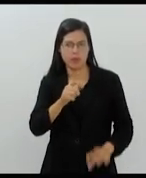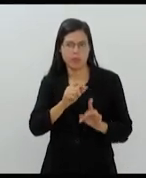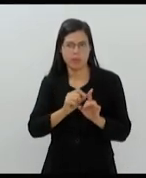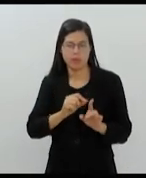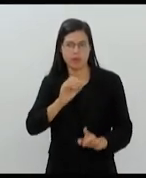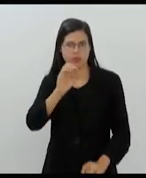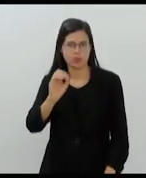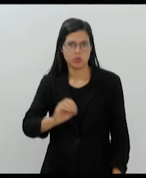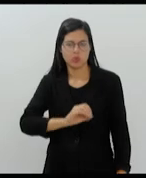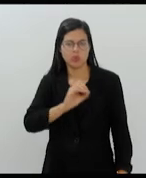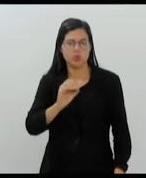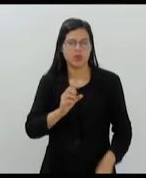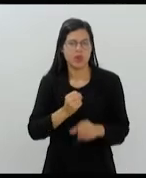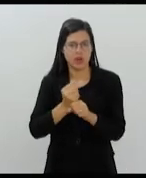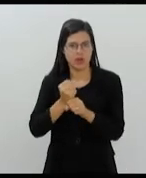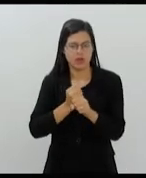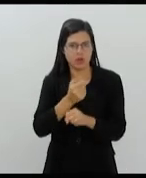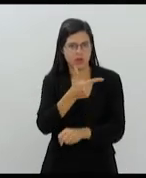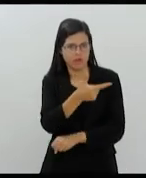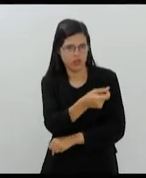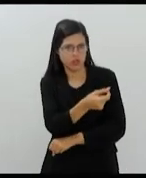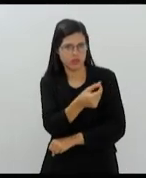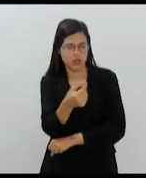de outubro de 2024.